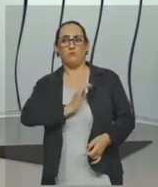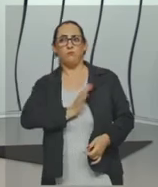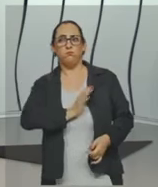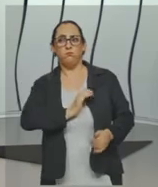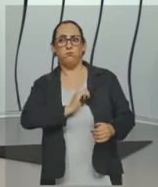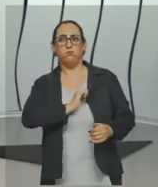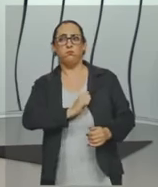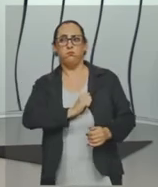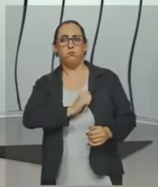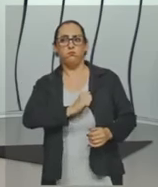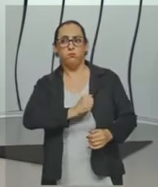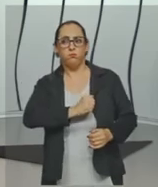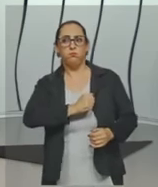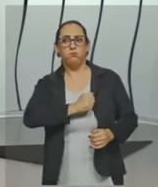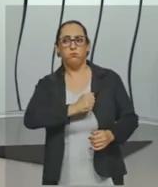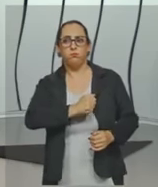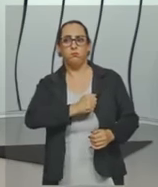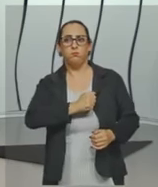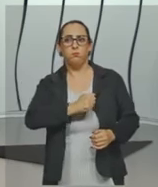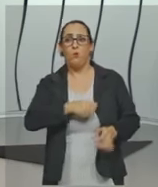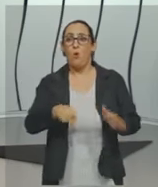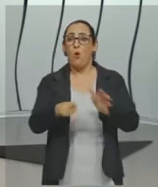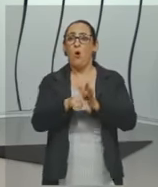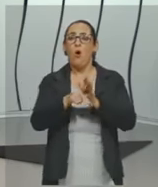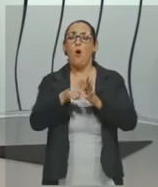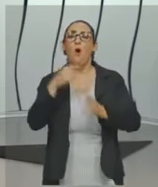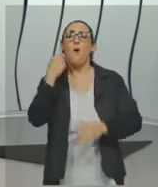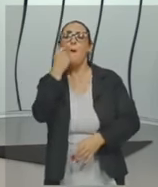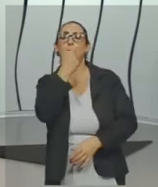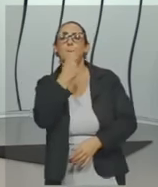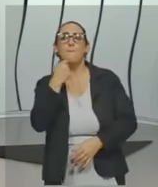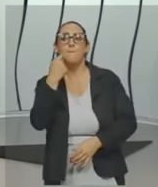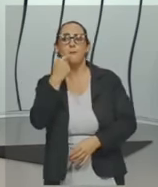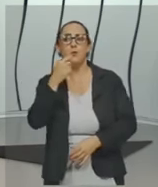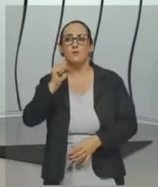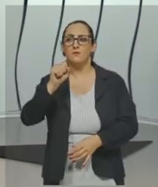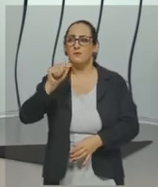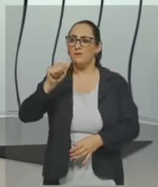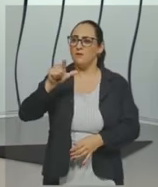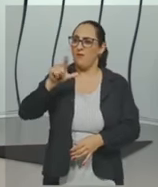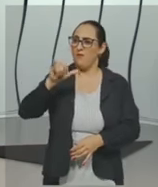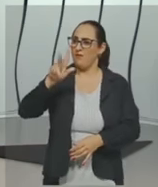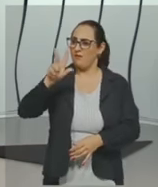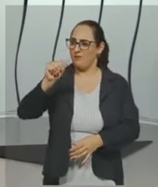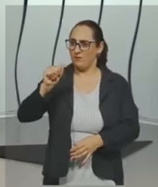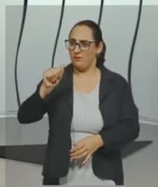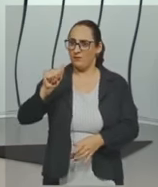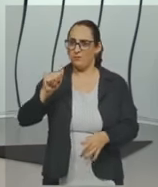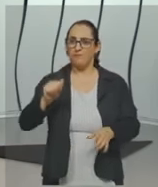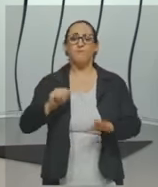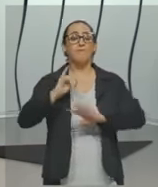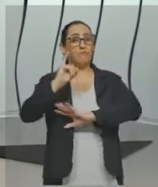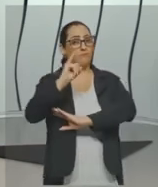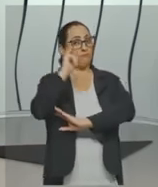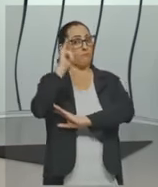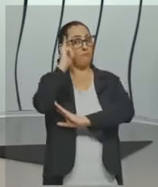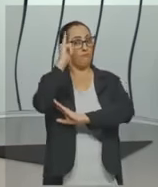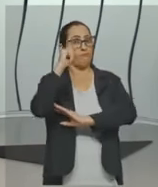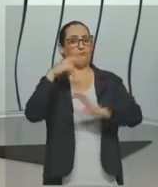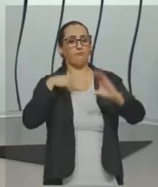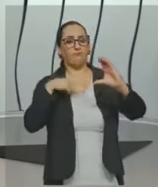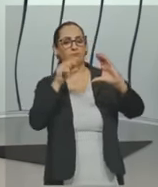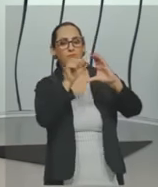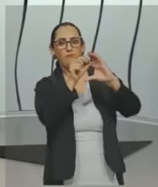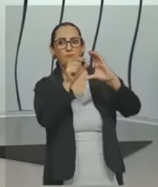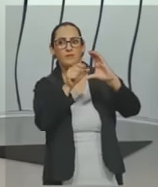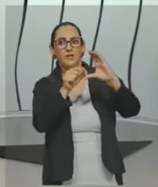cardíaco, né, salivação, né? Muito importante aqui nesse eixo aqui, tá? Nesse tronco encefálico.